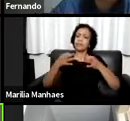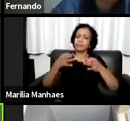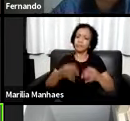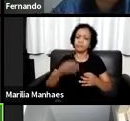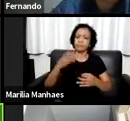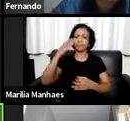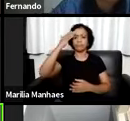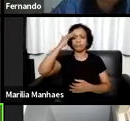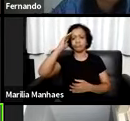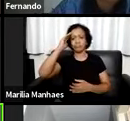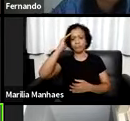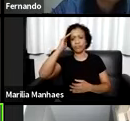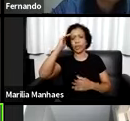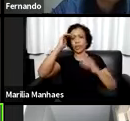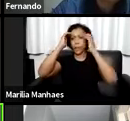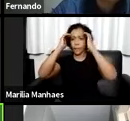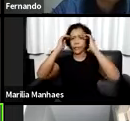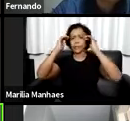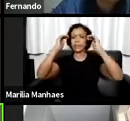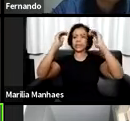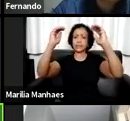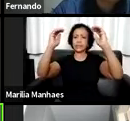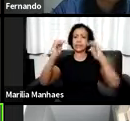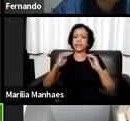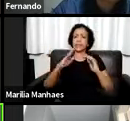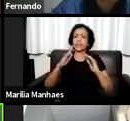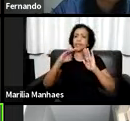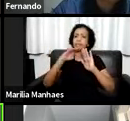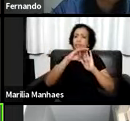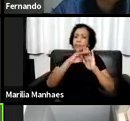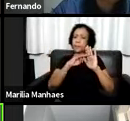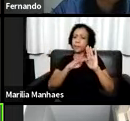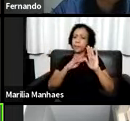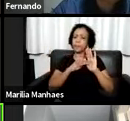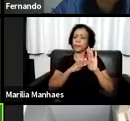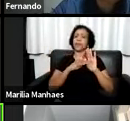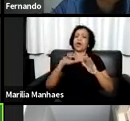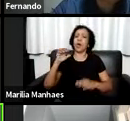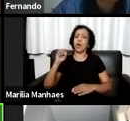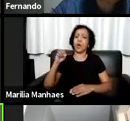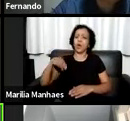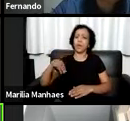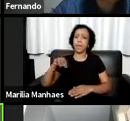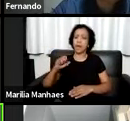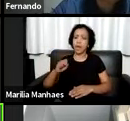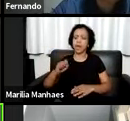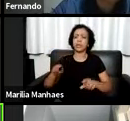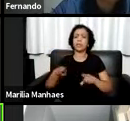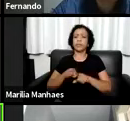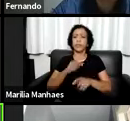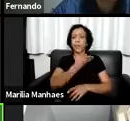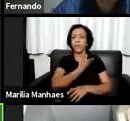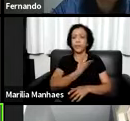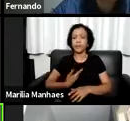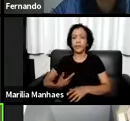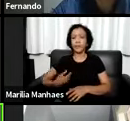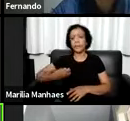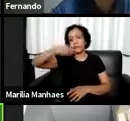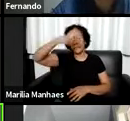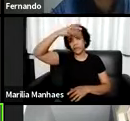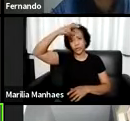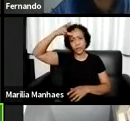de obedecerem às normas, às instruções que as autoridades estão passando. Uma coisa